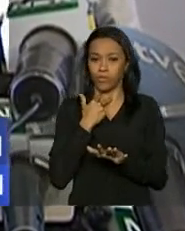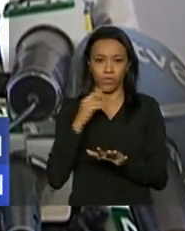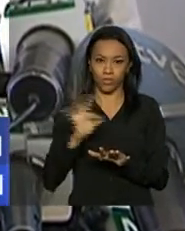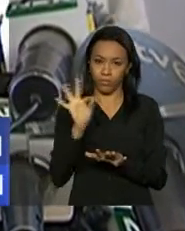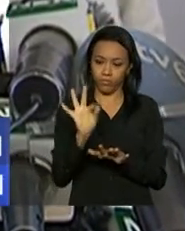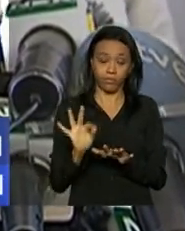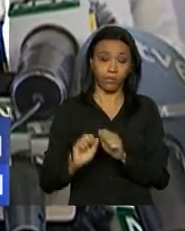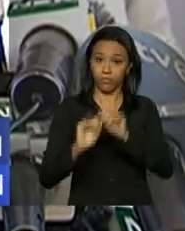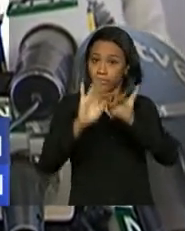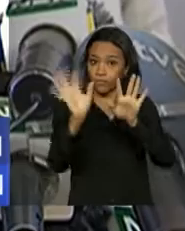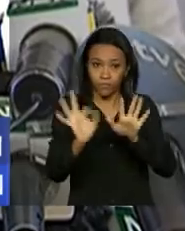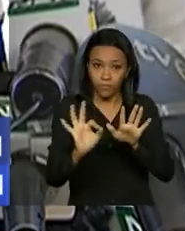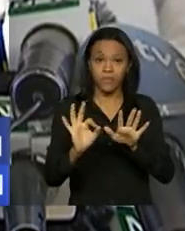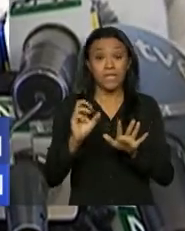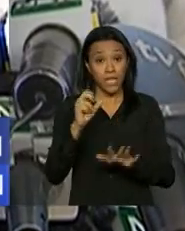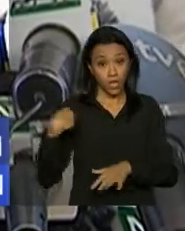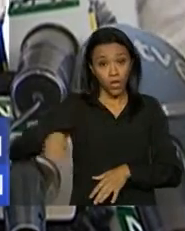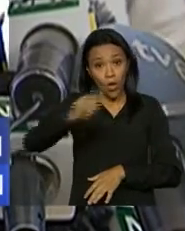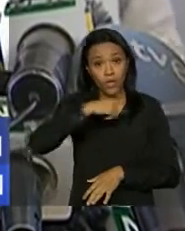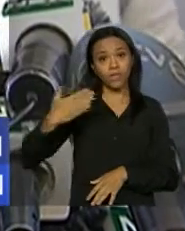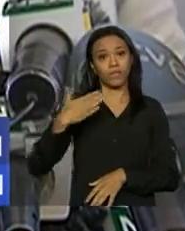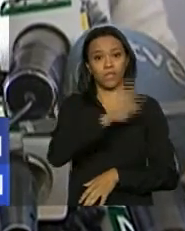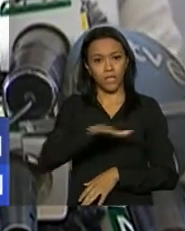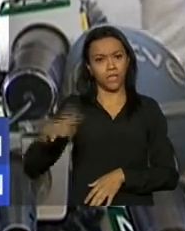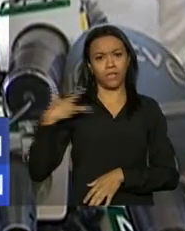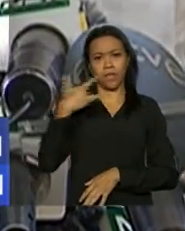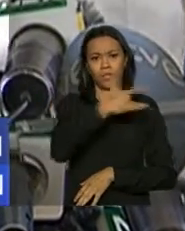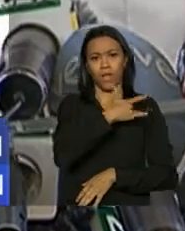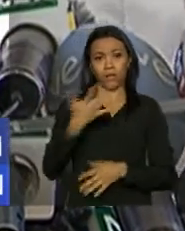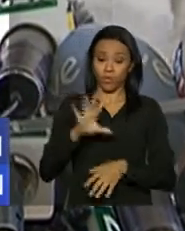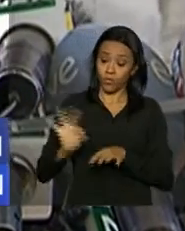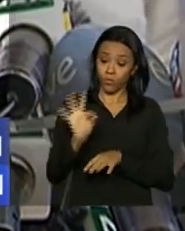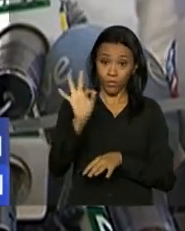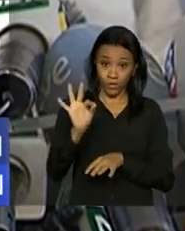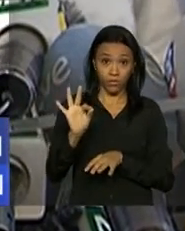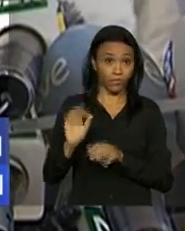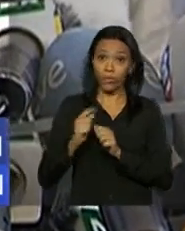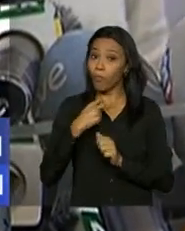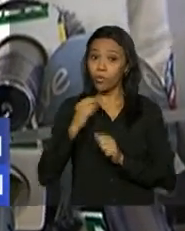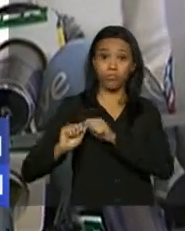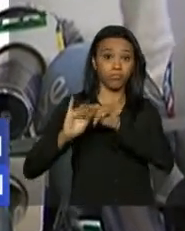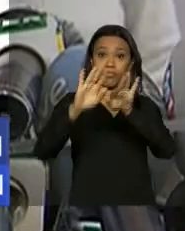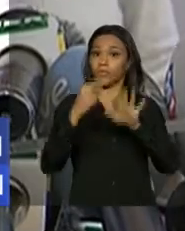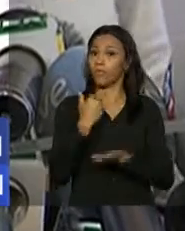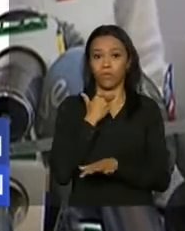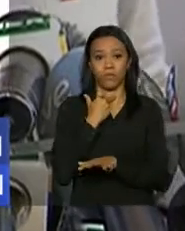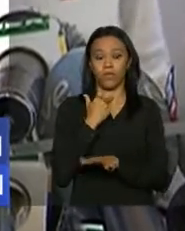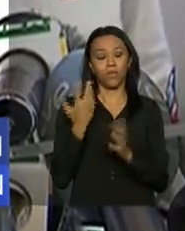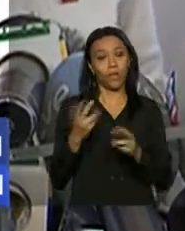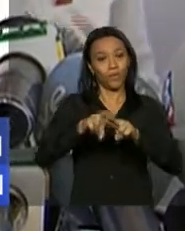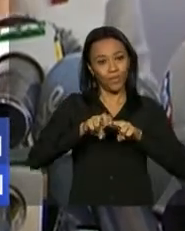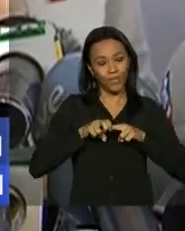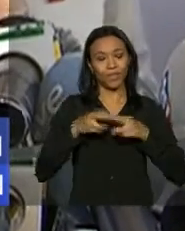nossas crianças serem saudáveis, o mosquito do Zika não pode nascer. Então, essa